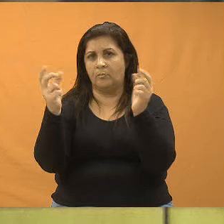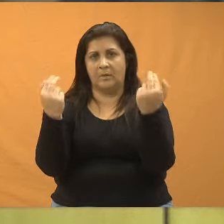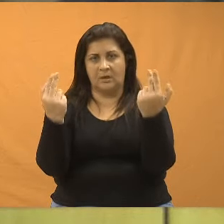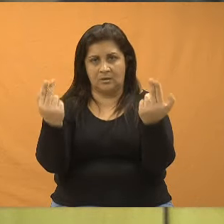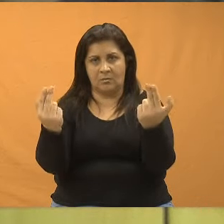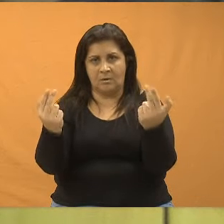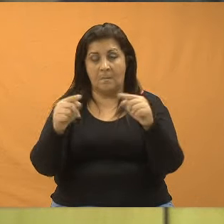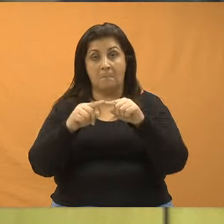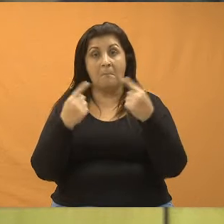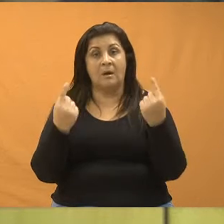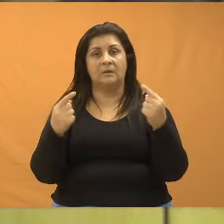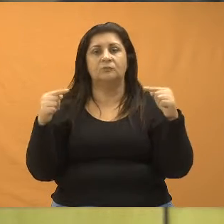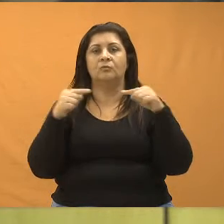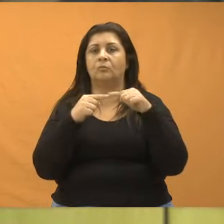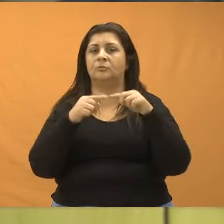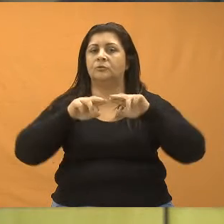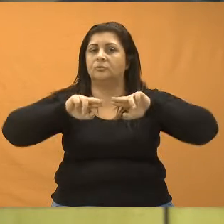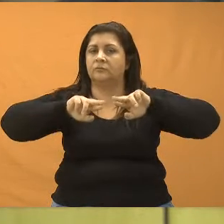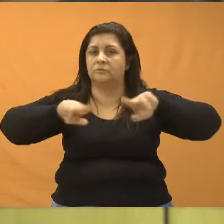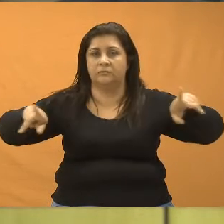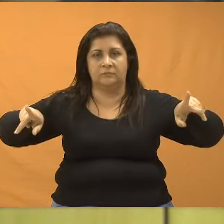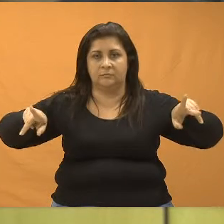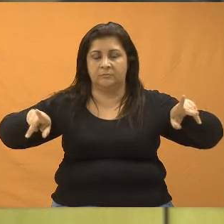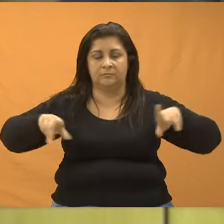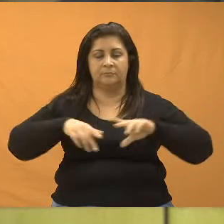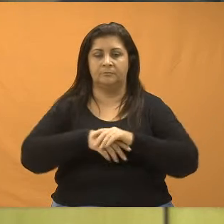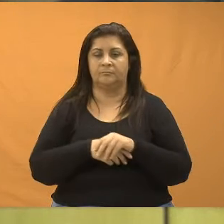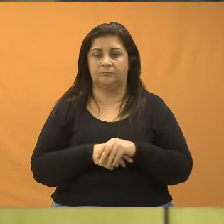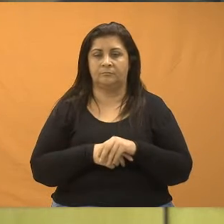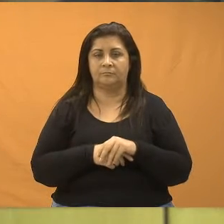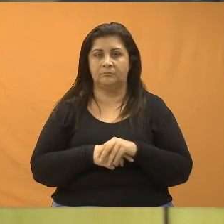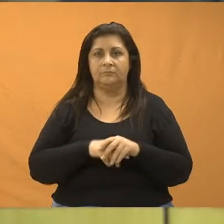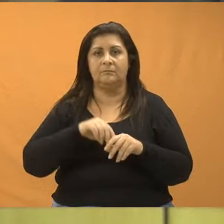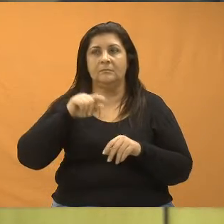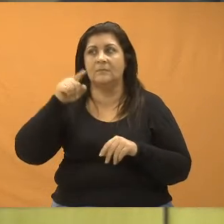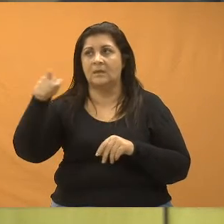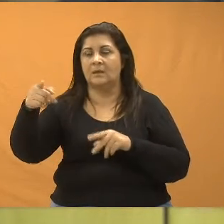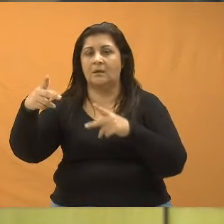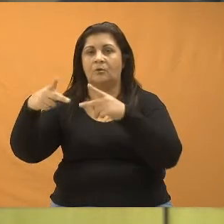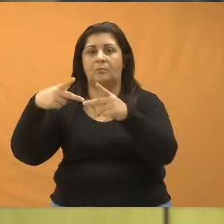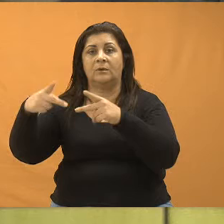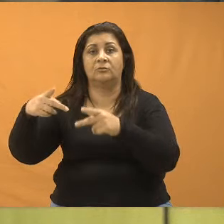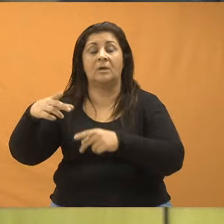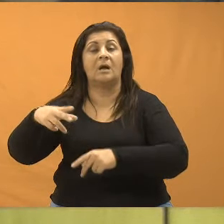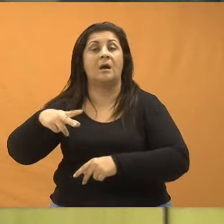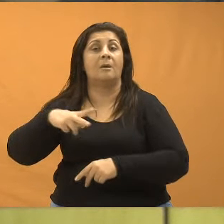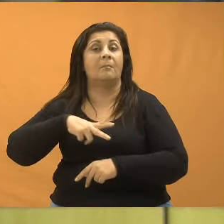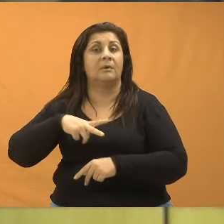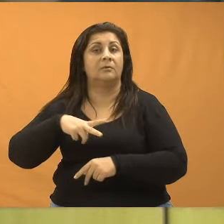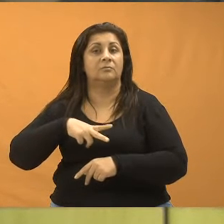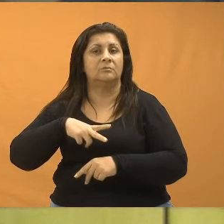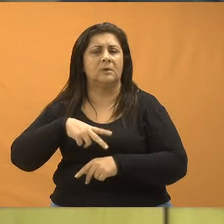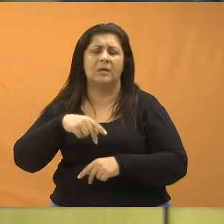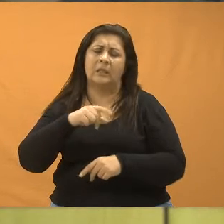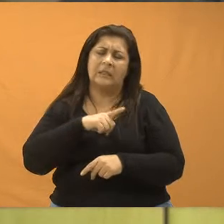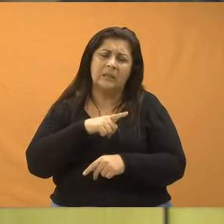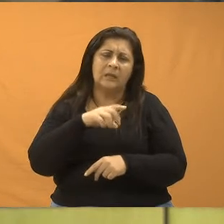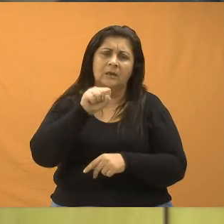foco da Santa Casa é totalmente outro. Eles investem muito na parte de convênio, atende SUS,